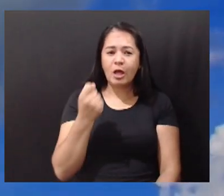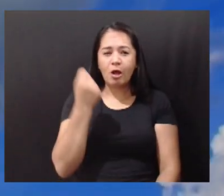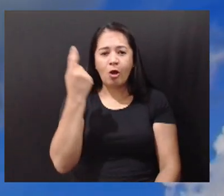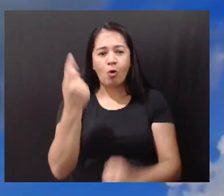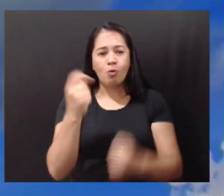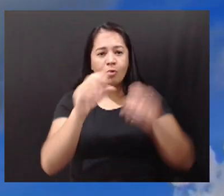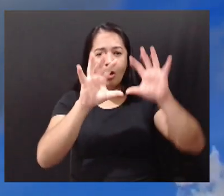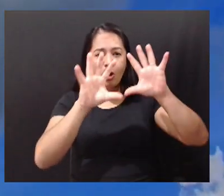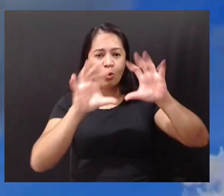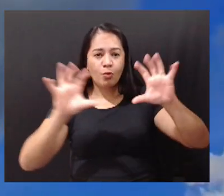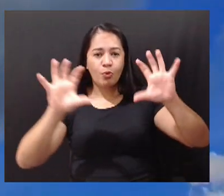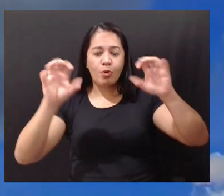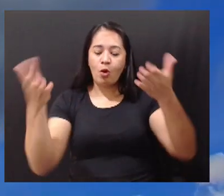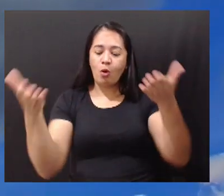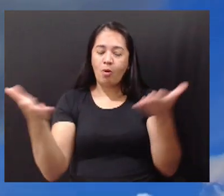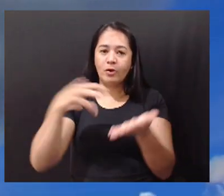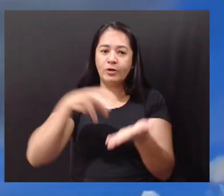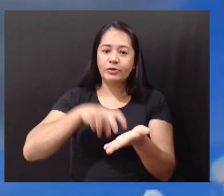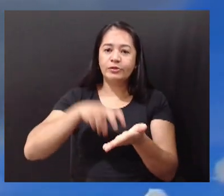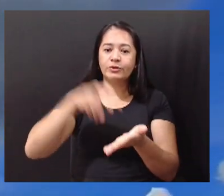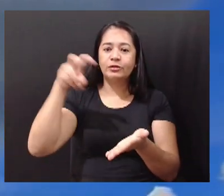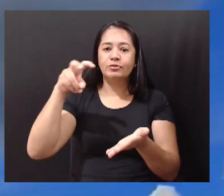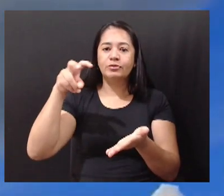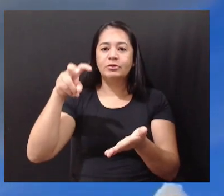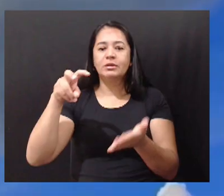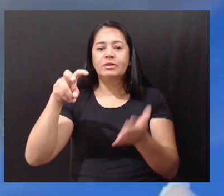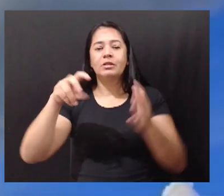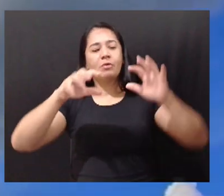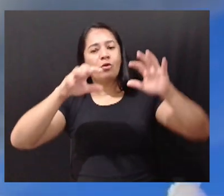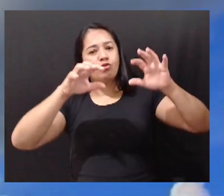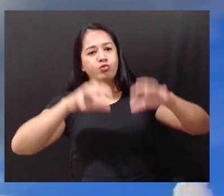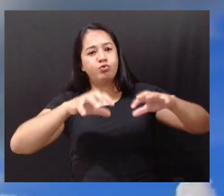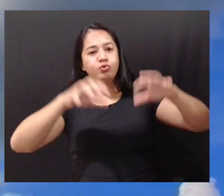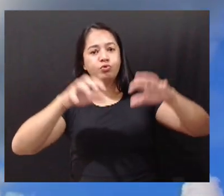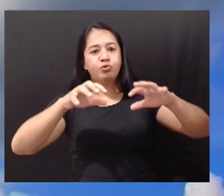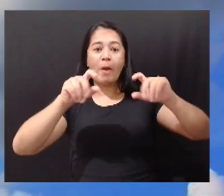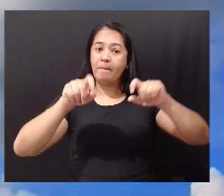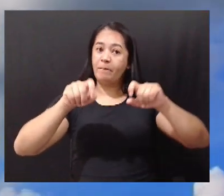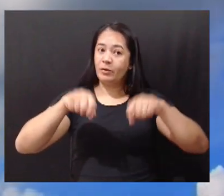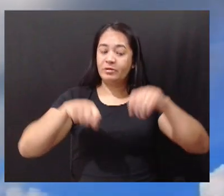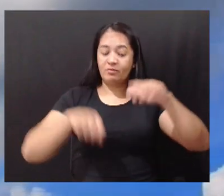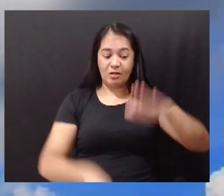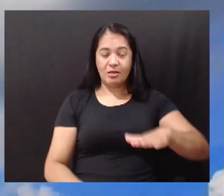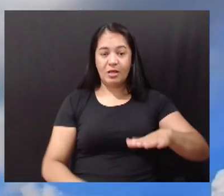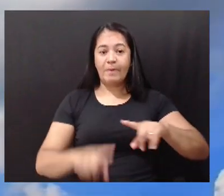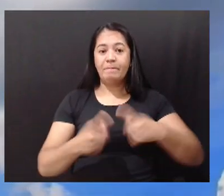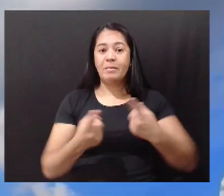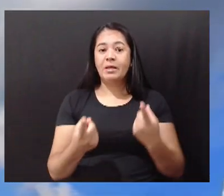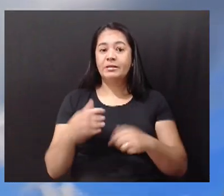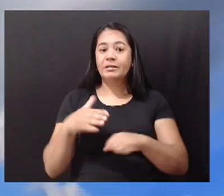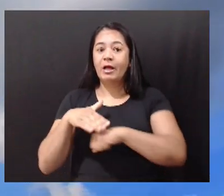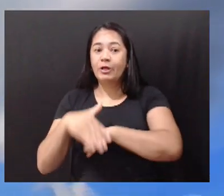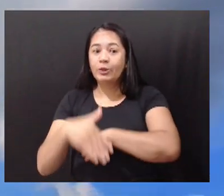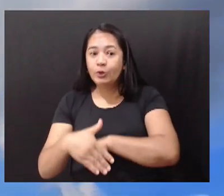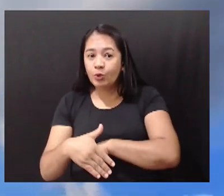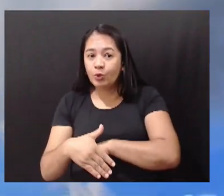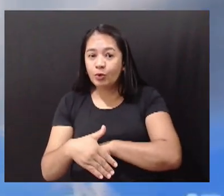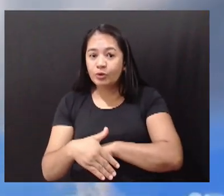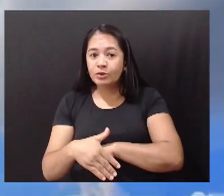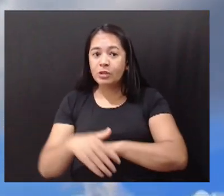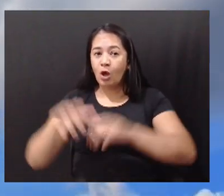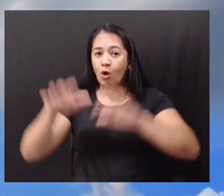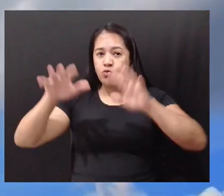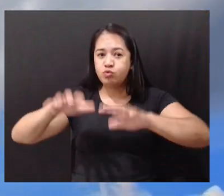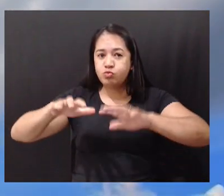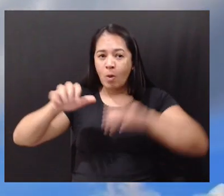manhã, tem algumas pancadinhas de chuva à tarde, mas à noite tem previsão aí de uma chuva mais intensa.